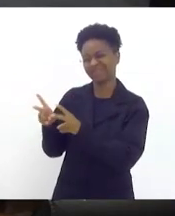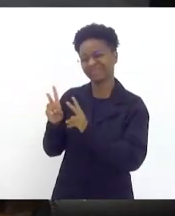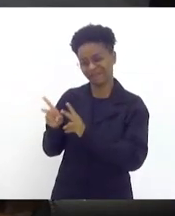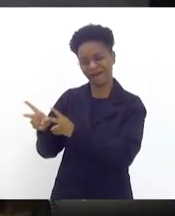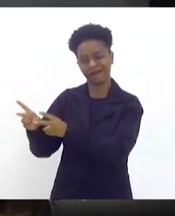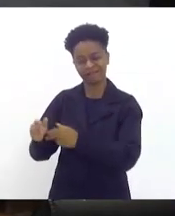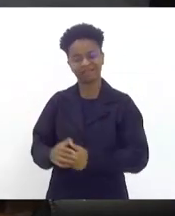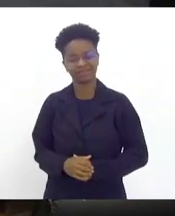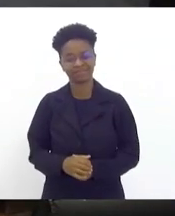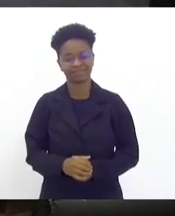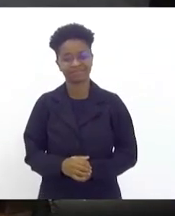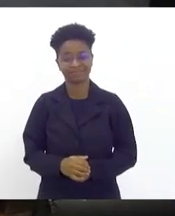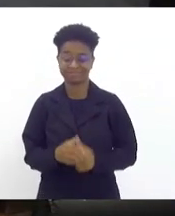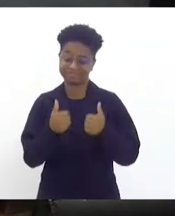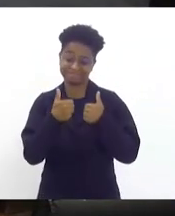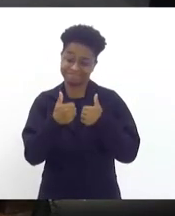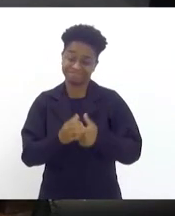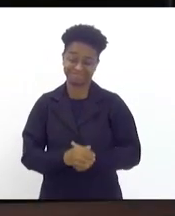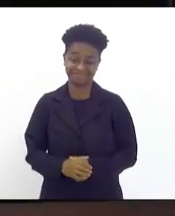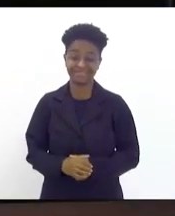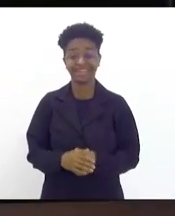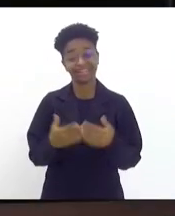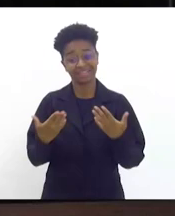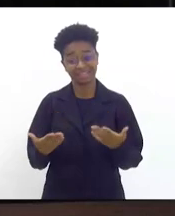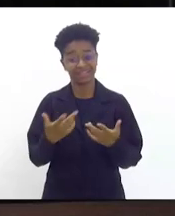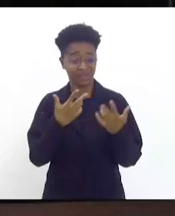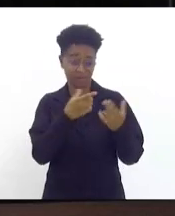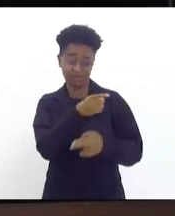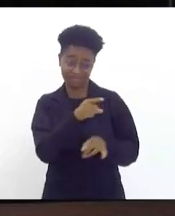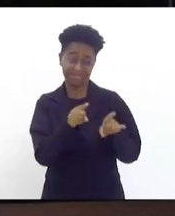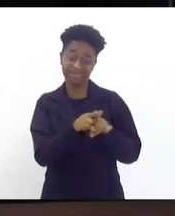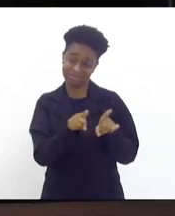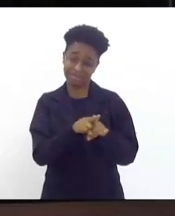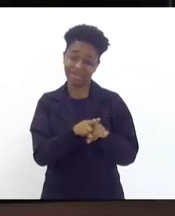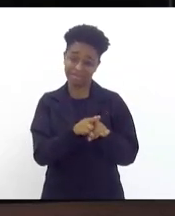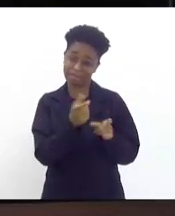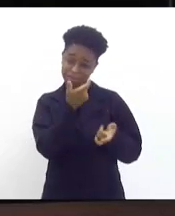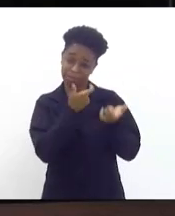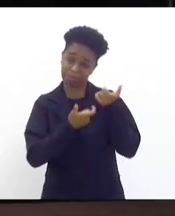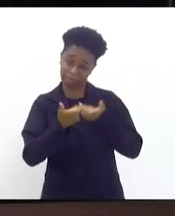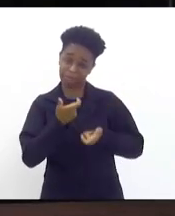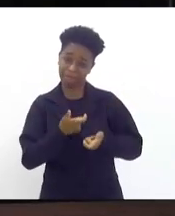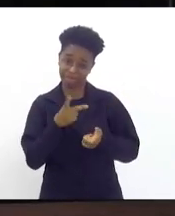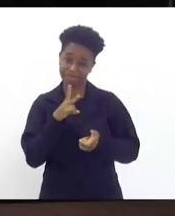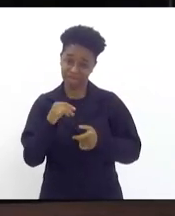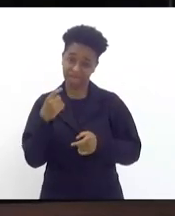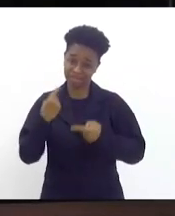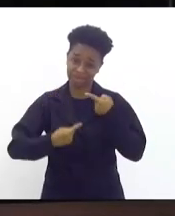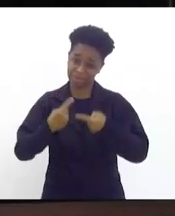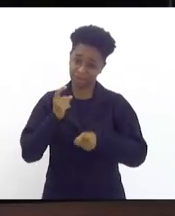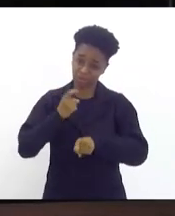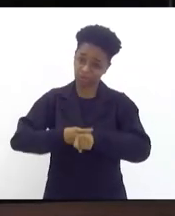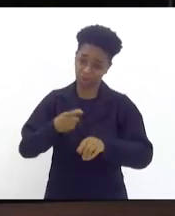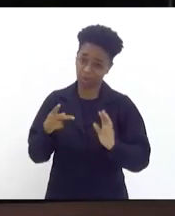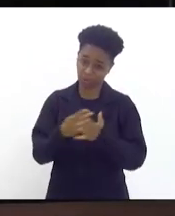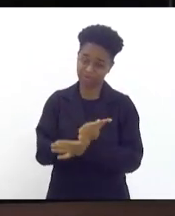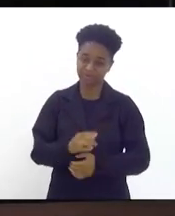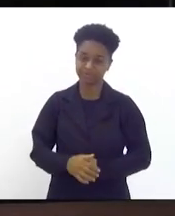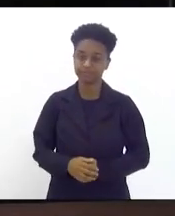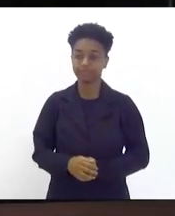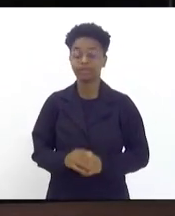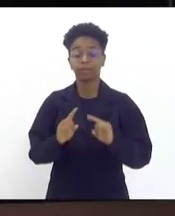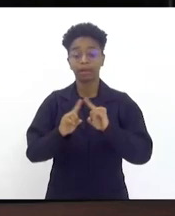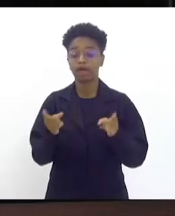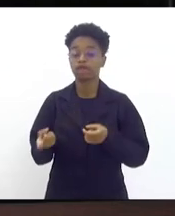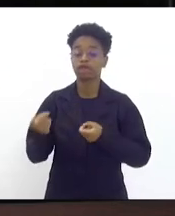Deputado tá joia como vossa excelência já será também outros debates durismos aqui para se fazer conosco Mas